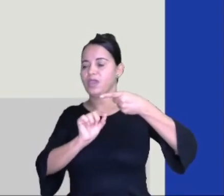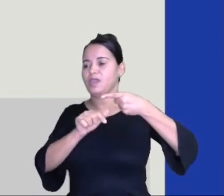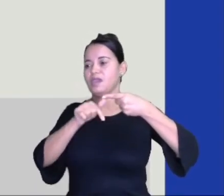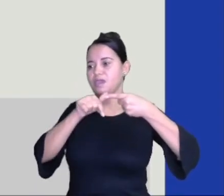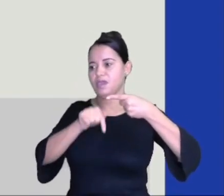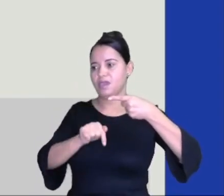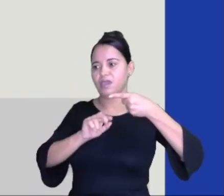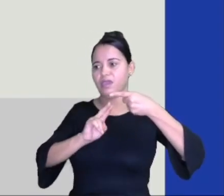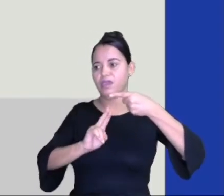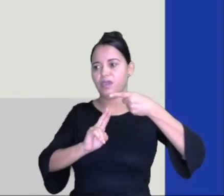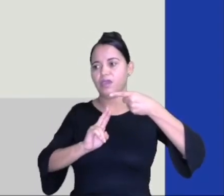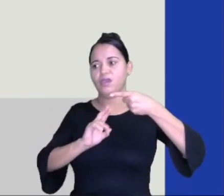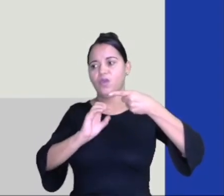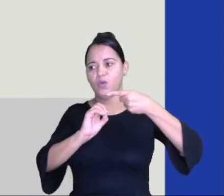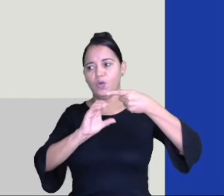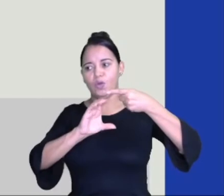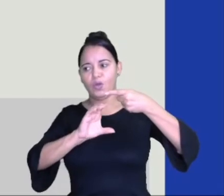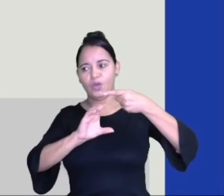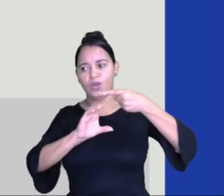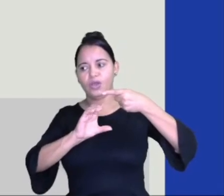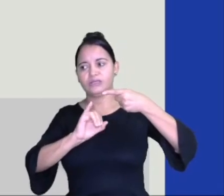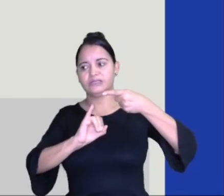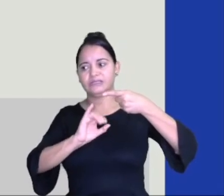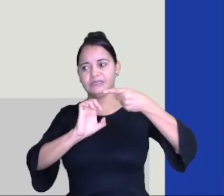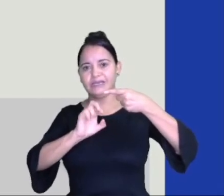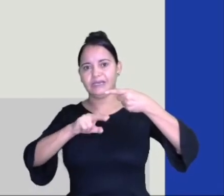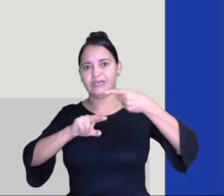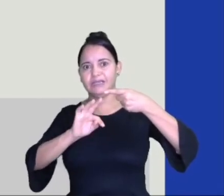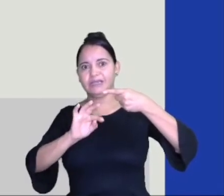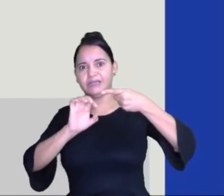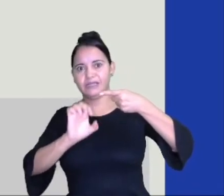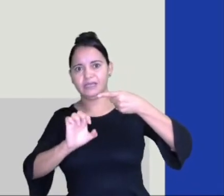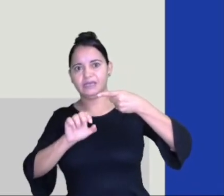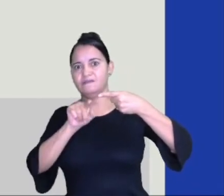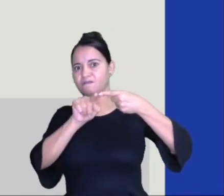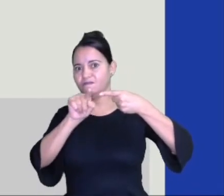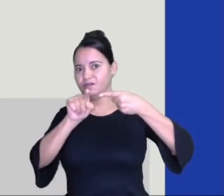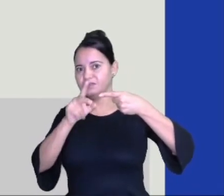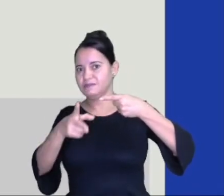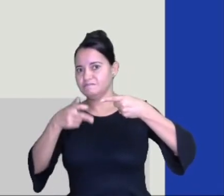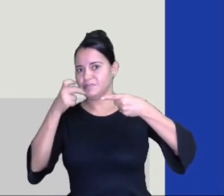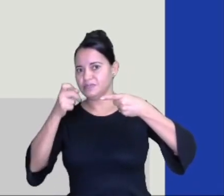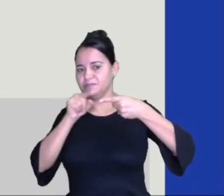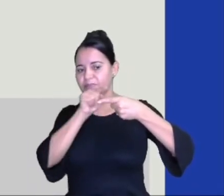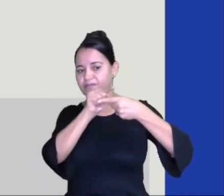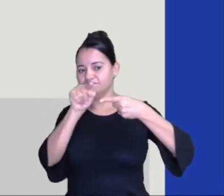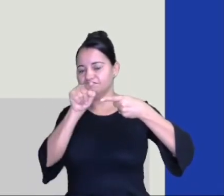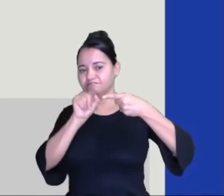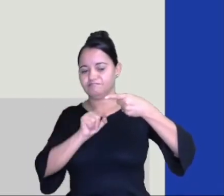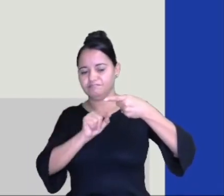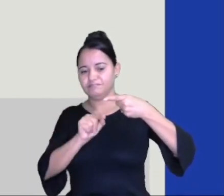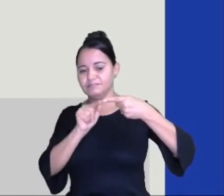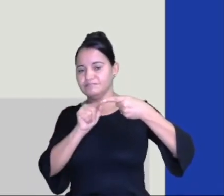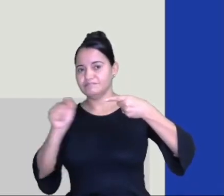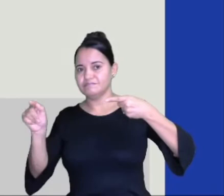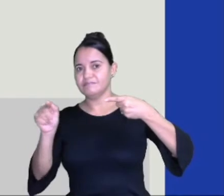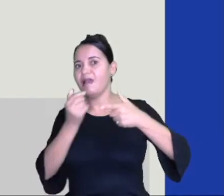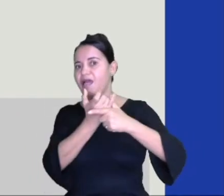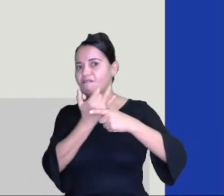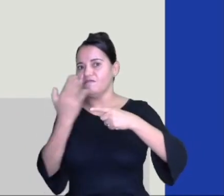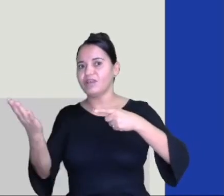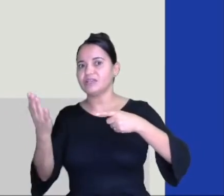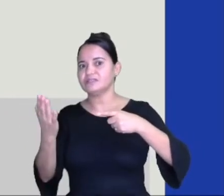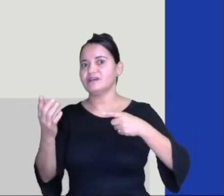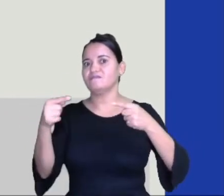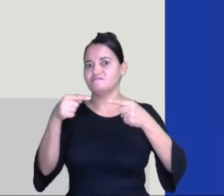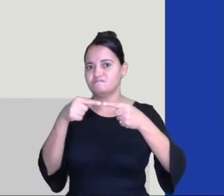a fração. Então, vocês podem observar que a fração, ela tem relação com